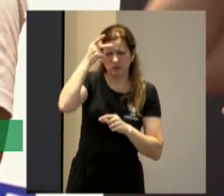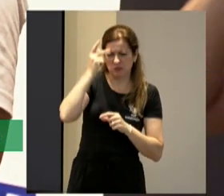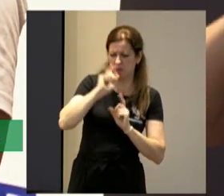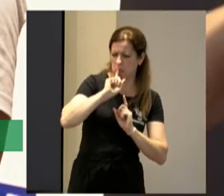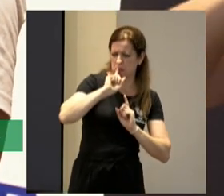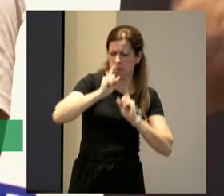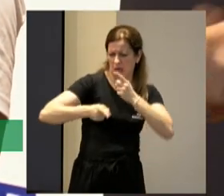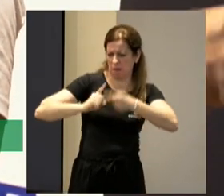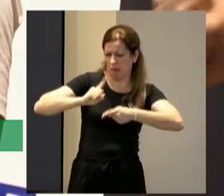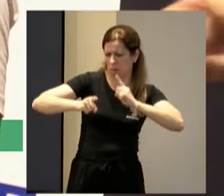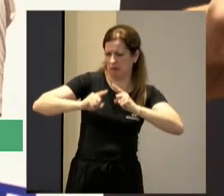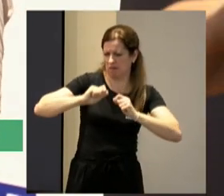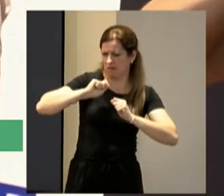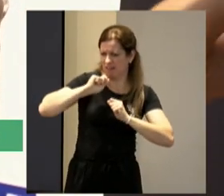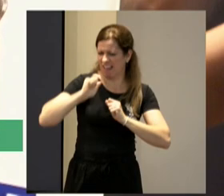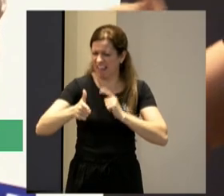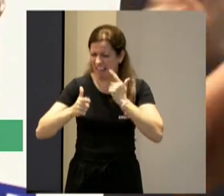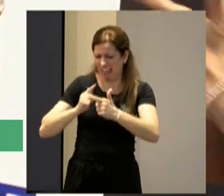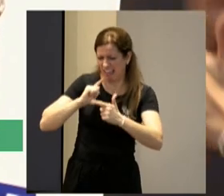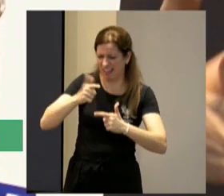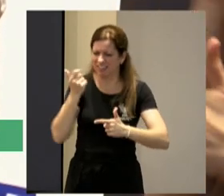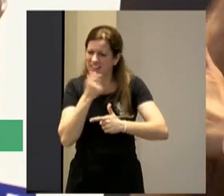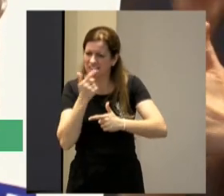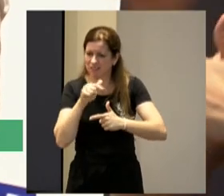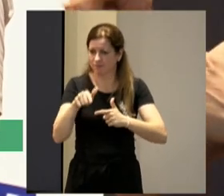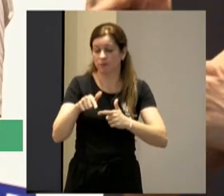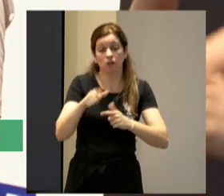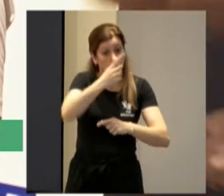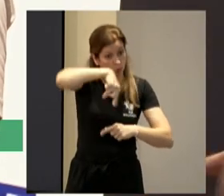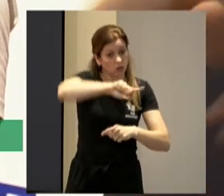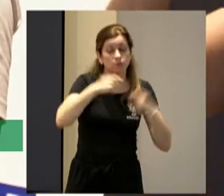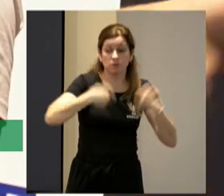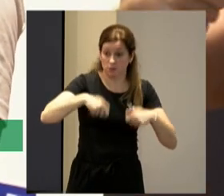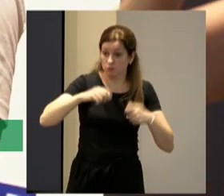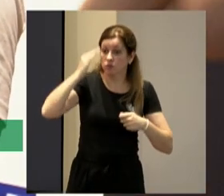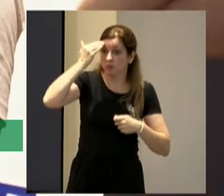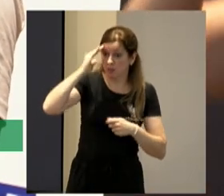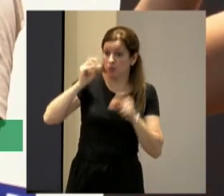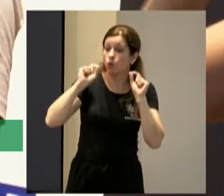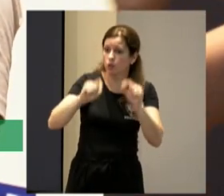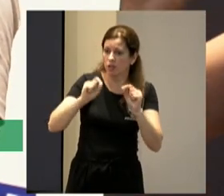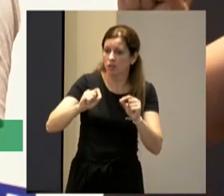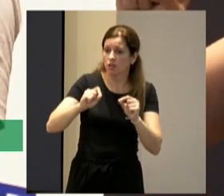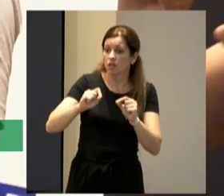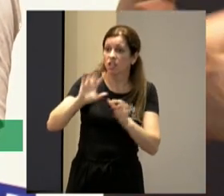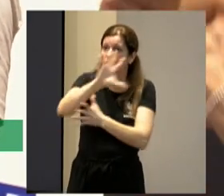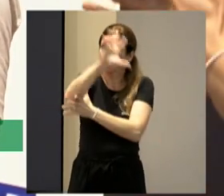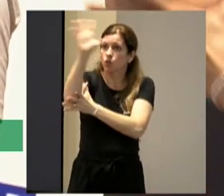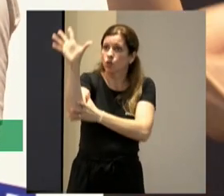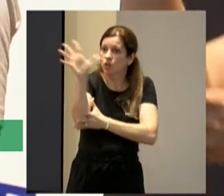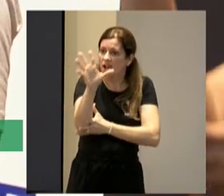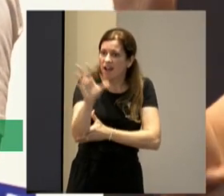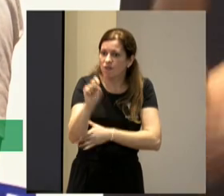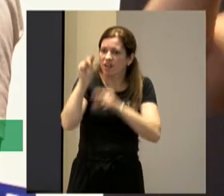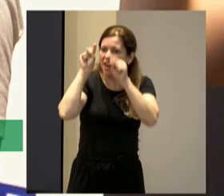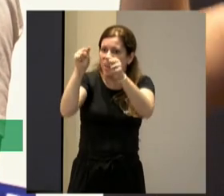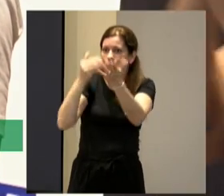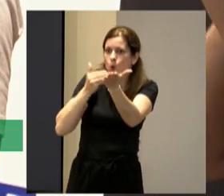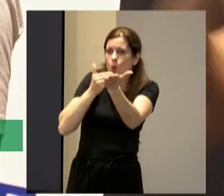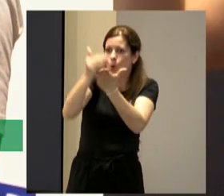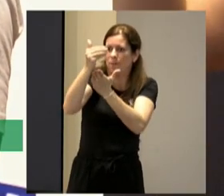preciso entender que a humanidade começou na África. Nós somos os negros africanos e os brancos são